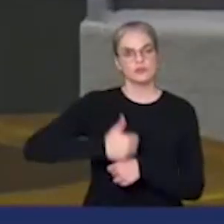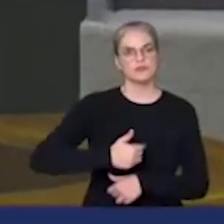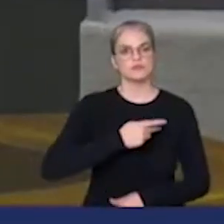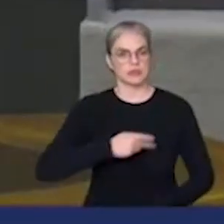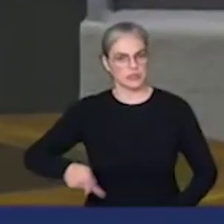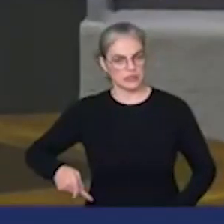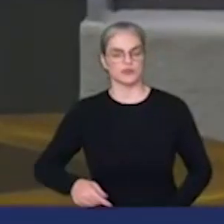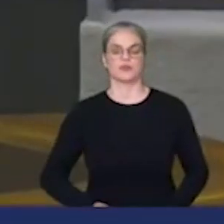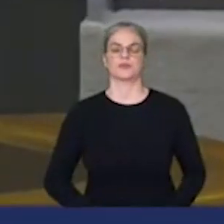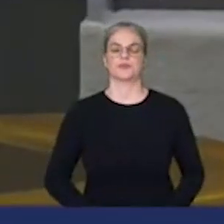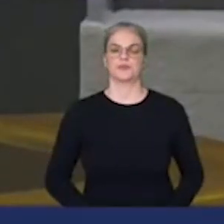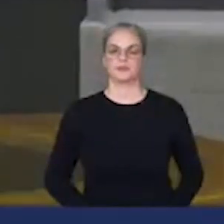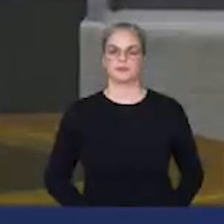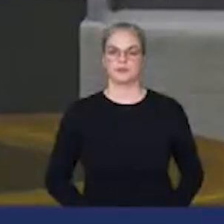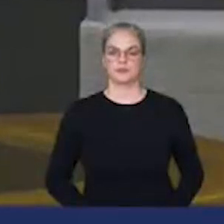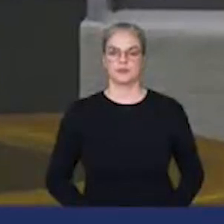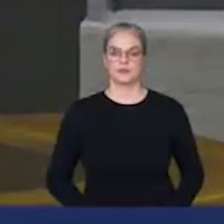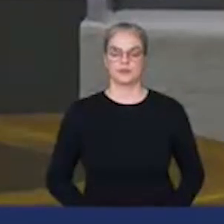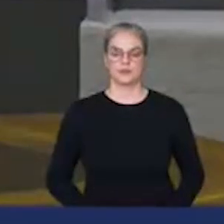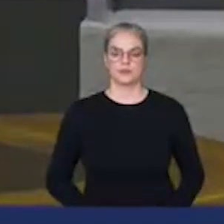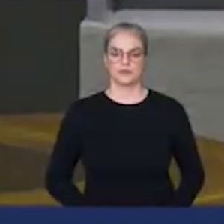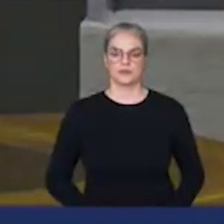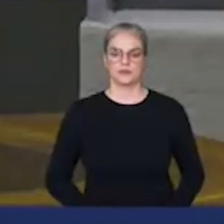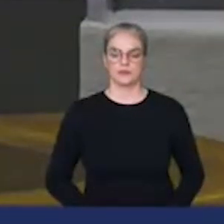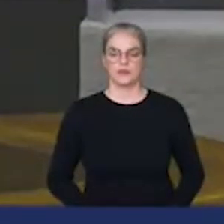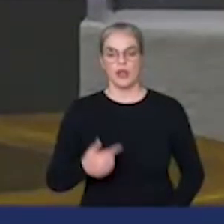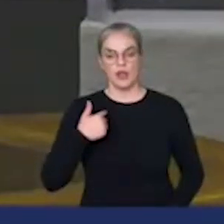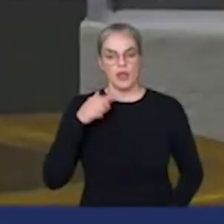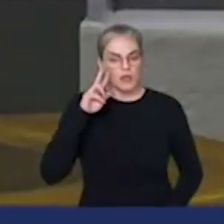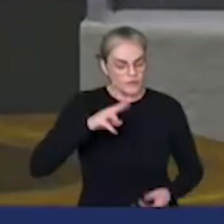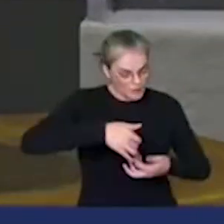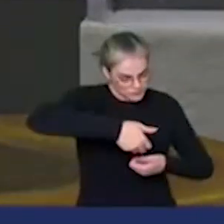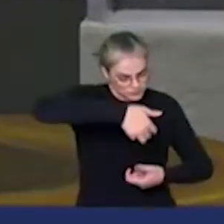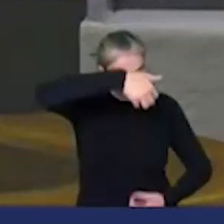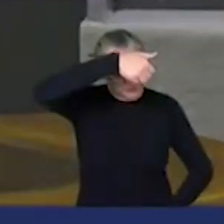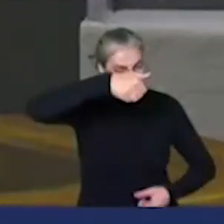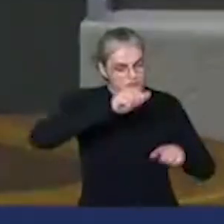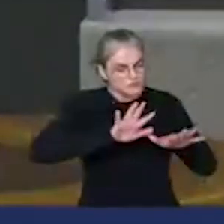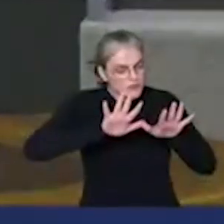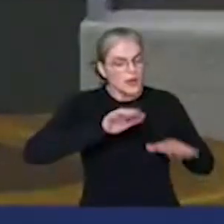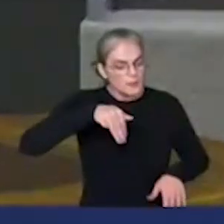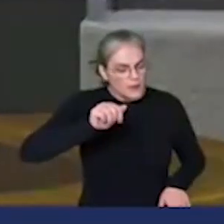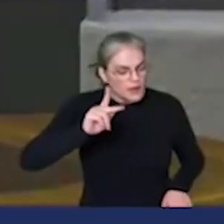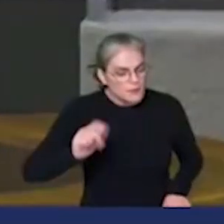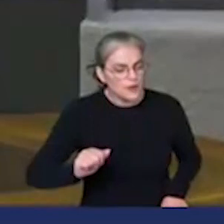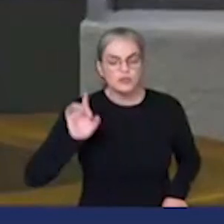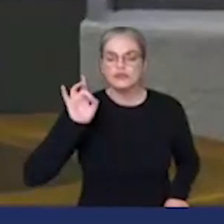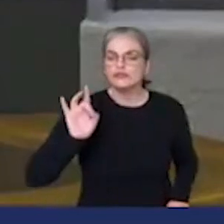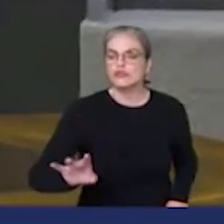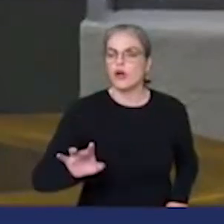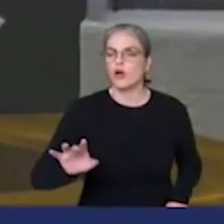estava vendo agora no mapa da América Latina, apenas o Equador e o Brasil